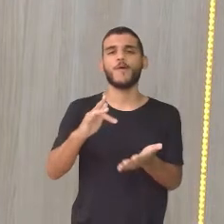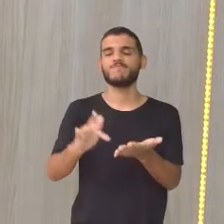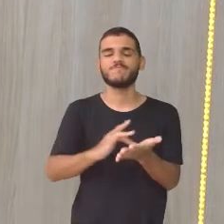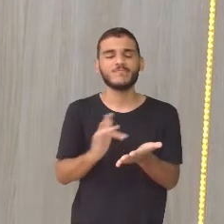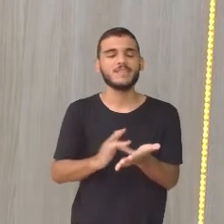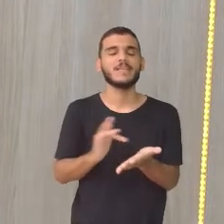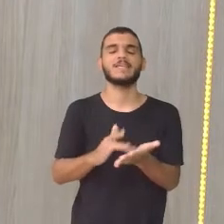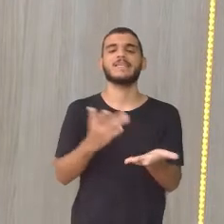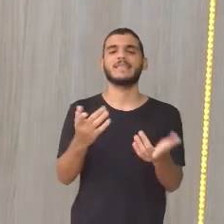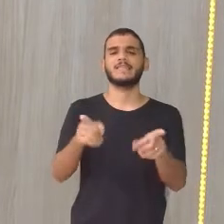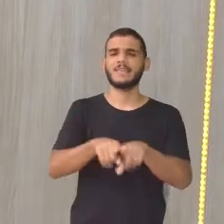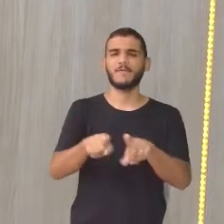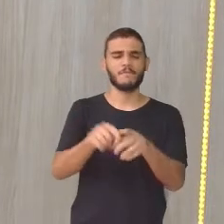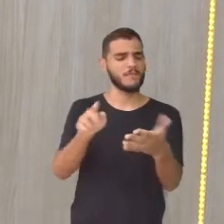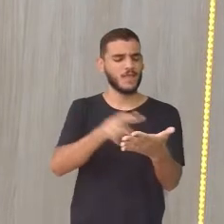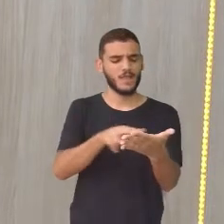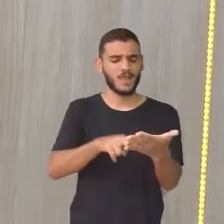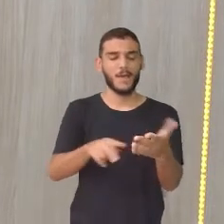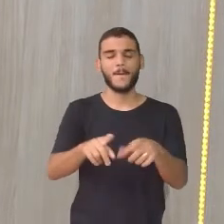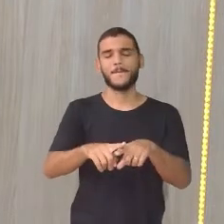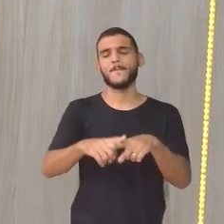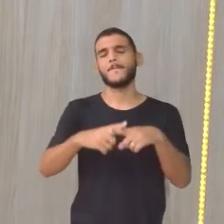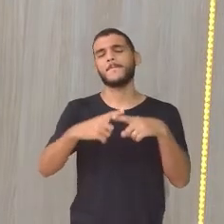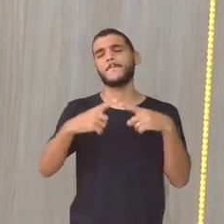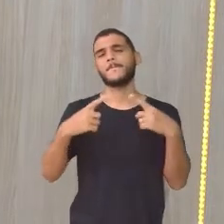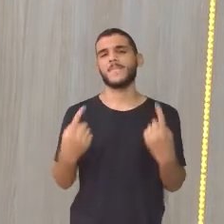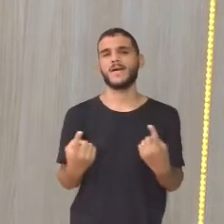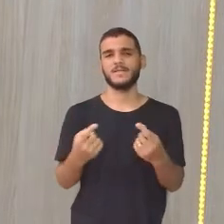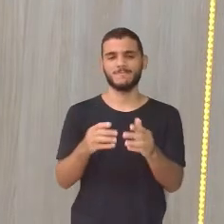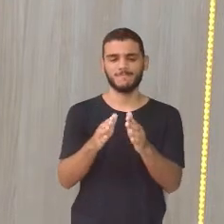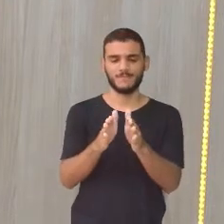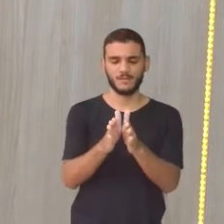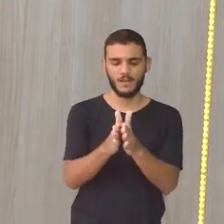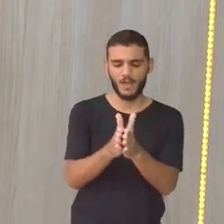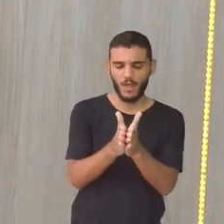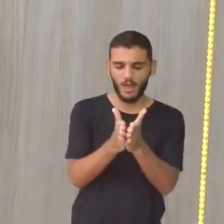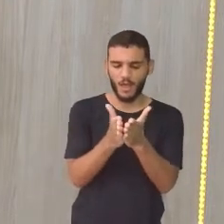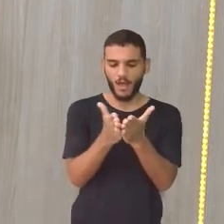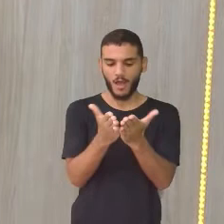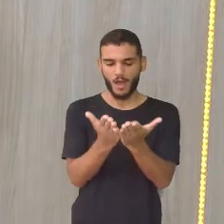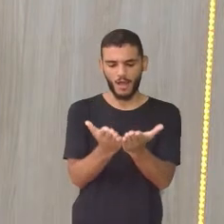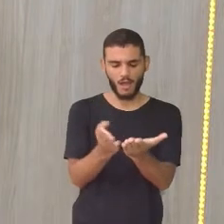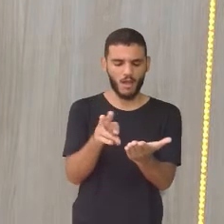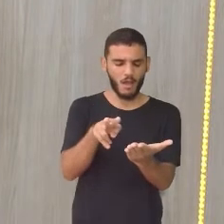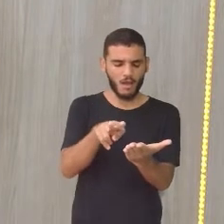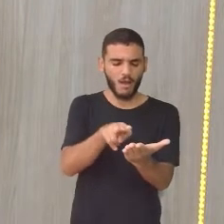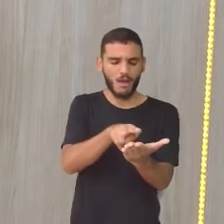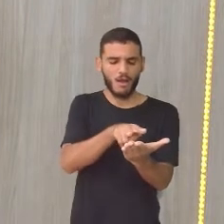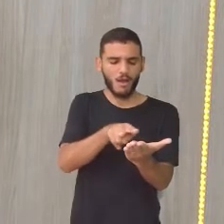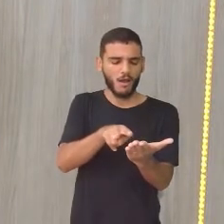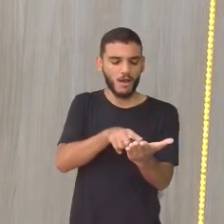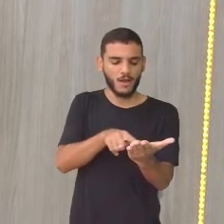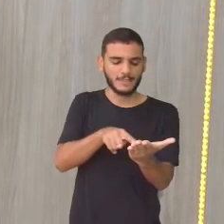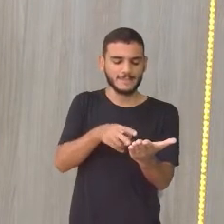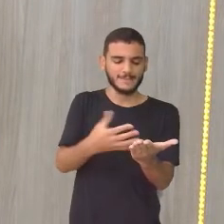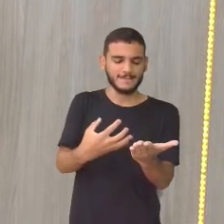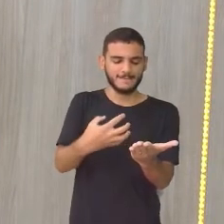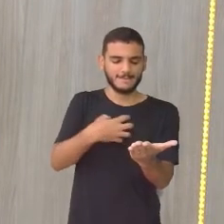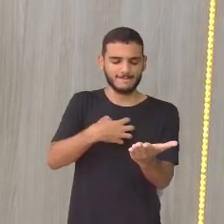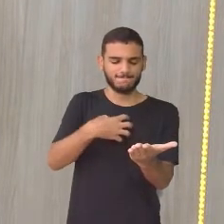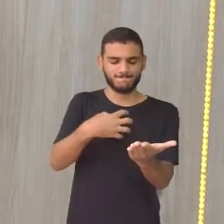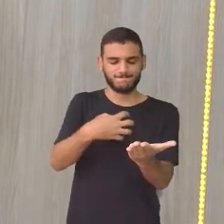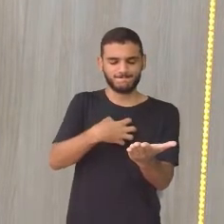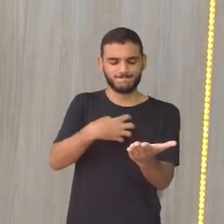lemos também, fazemos leitura. Mas abrir um livro físico e ler não tem igual, pessoal. Eu